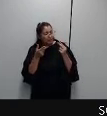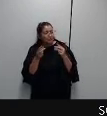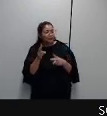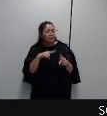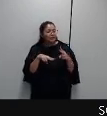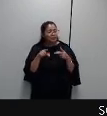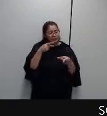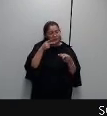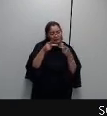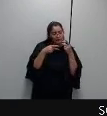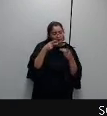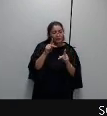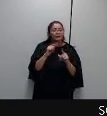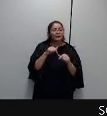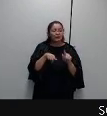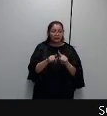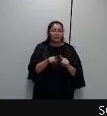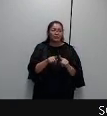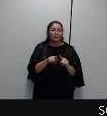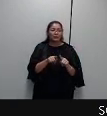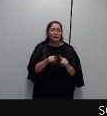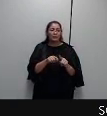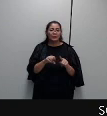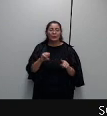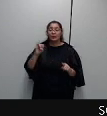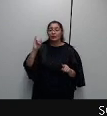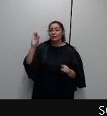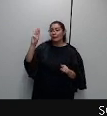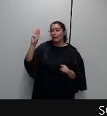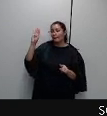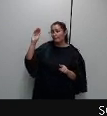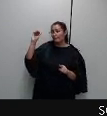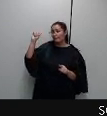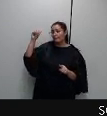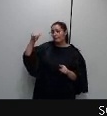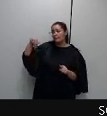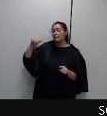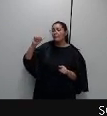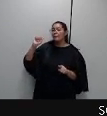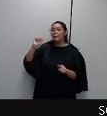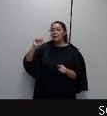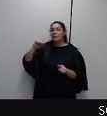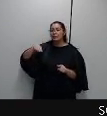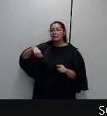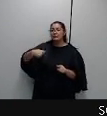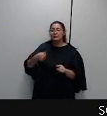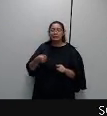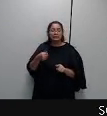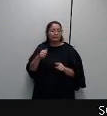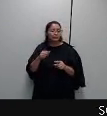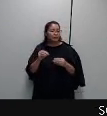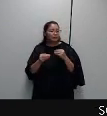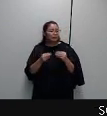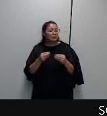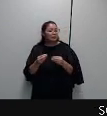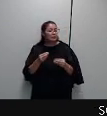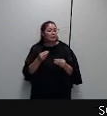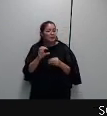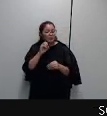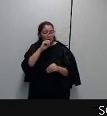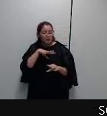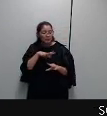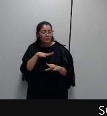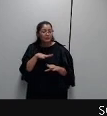recorrente Ibama não logrou demonstrar a existência de abuso de personalidade qualificada dos fios